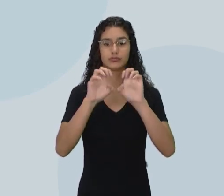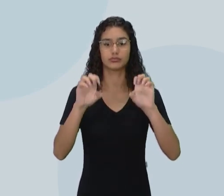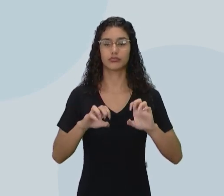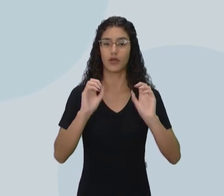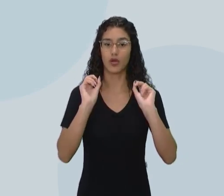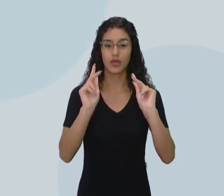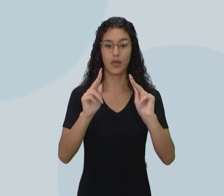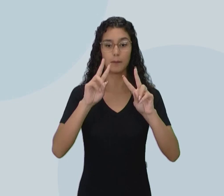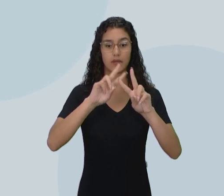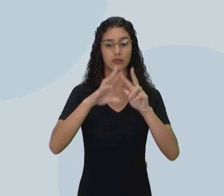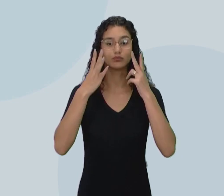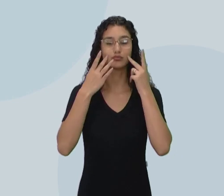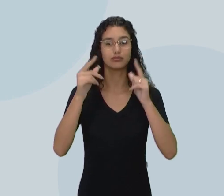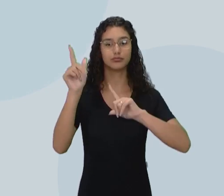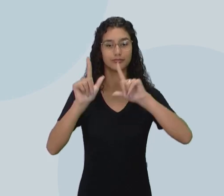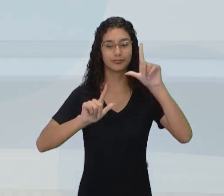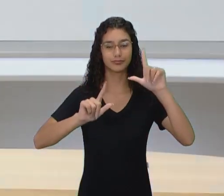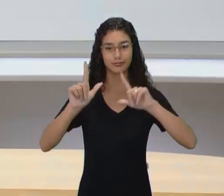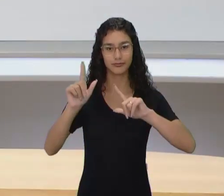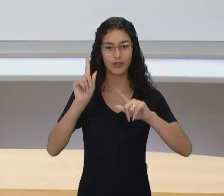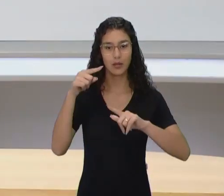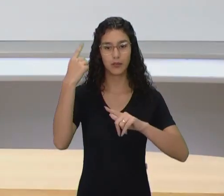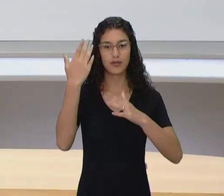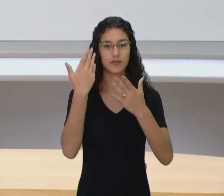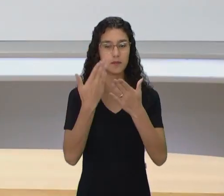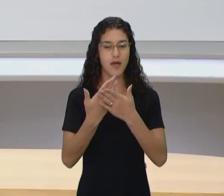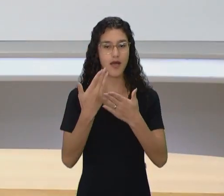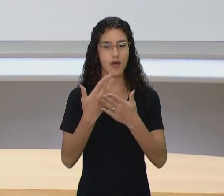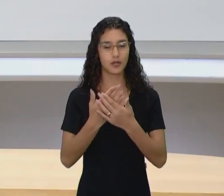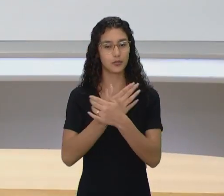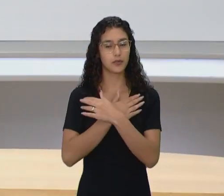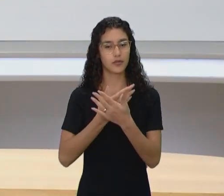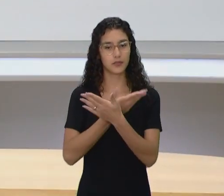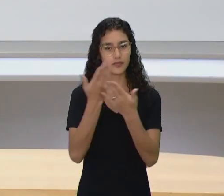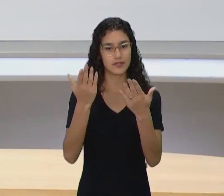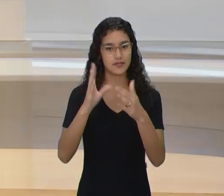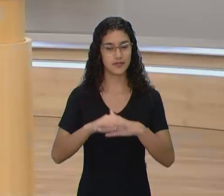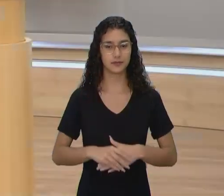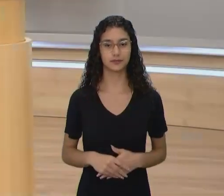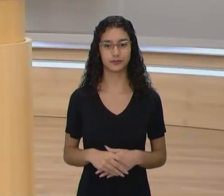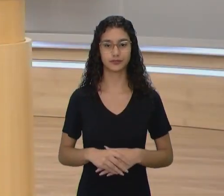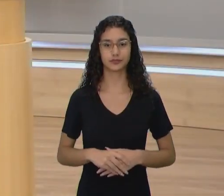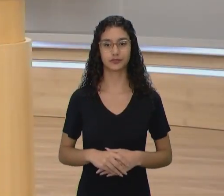e é isso aí. Hashtag se liga na mídia. Até a próxima aula. Um grande abraço para vocês.